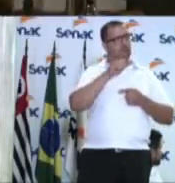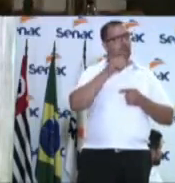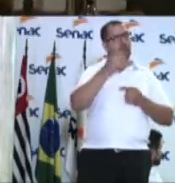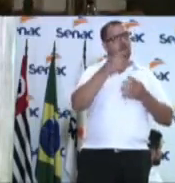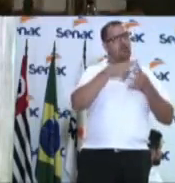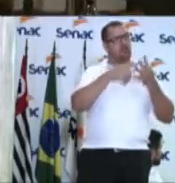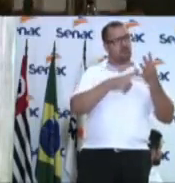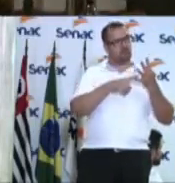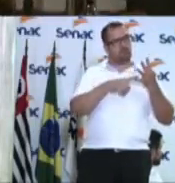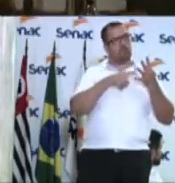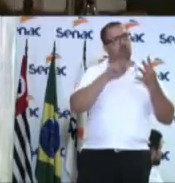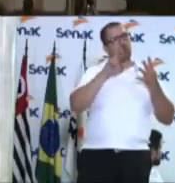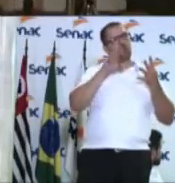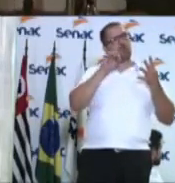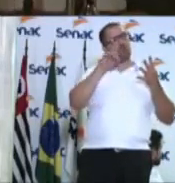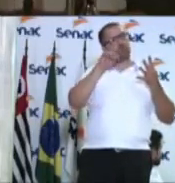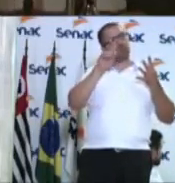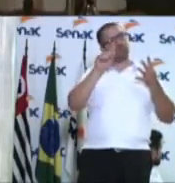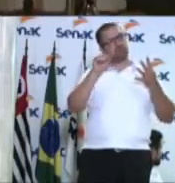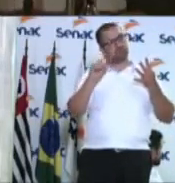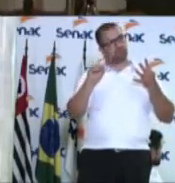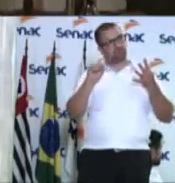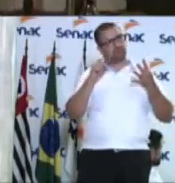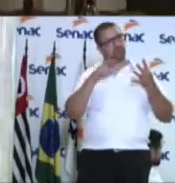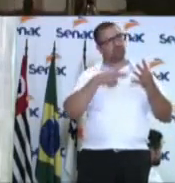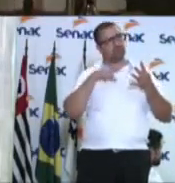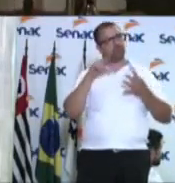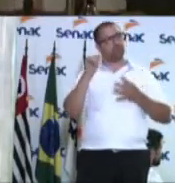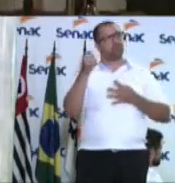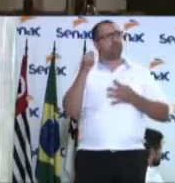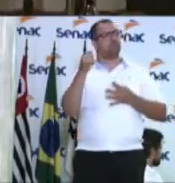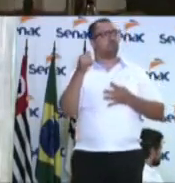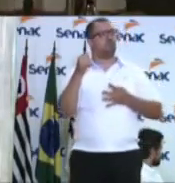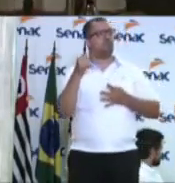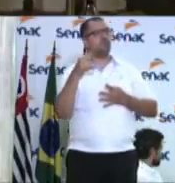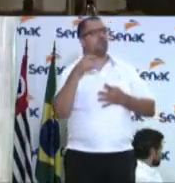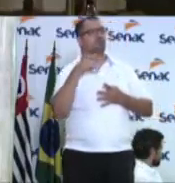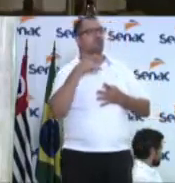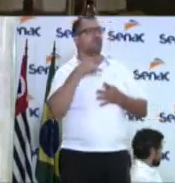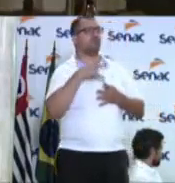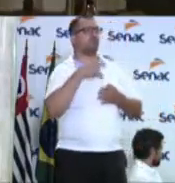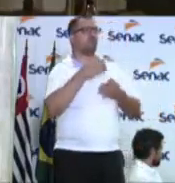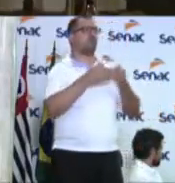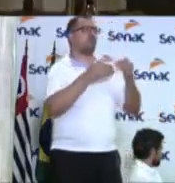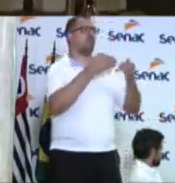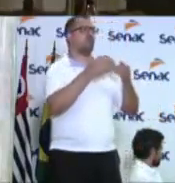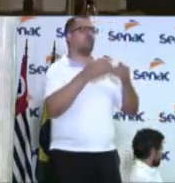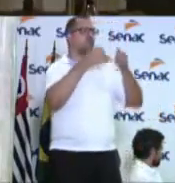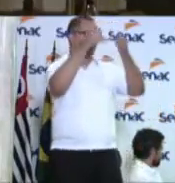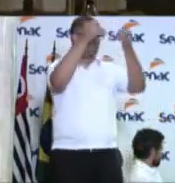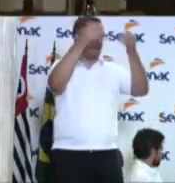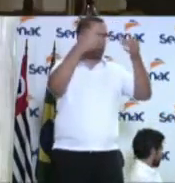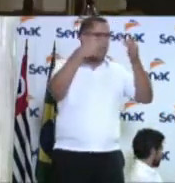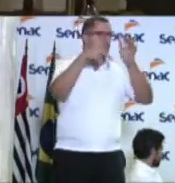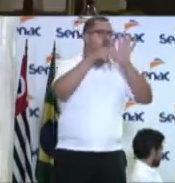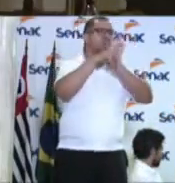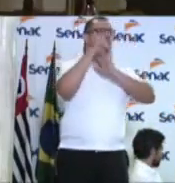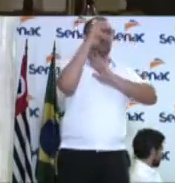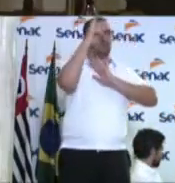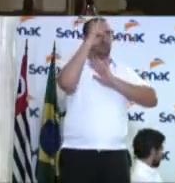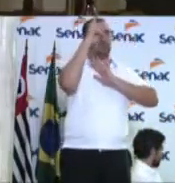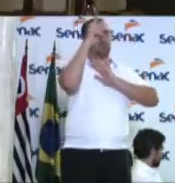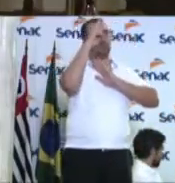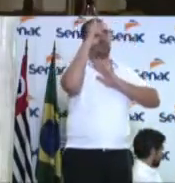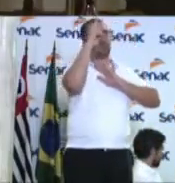há 4 anos, mais ou menos, no país. Que acho que a gente viu uma oportunidade, através dele, de contar a nossa história. A gente, desde o começo, não queria que fosse